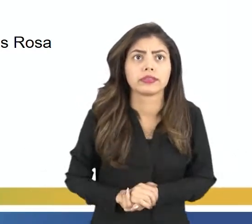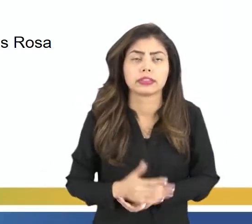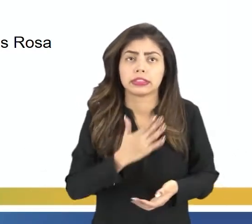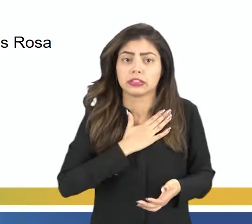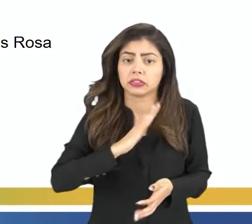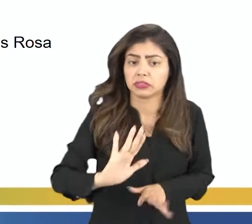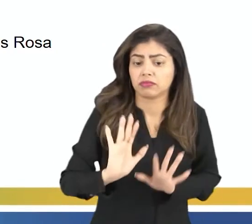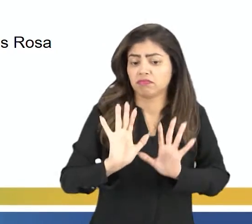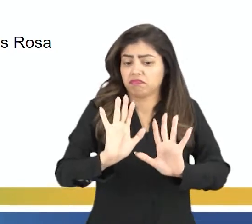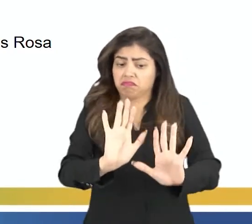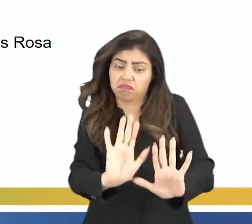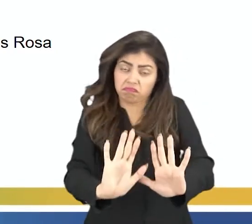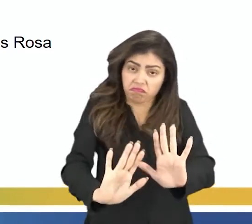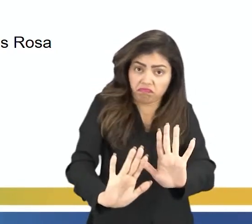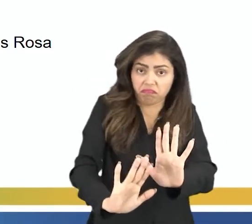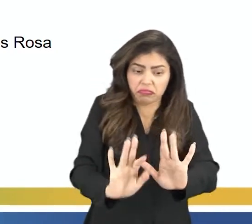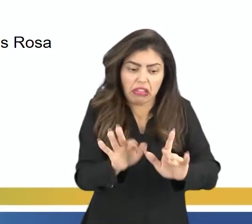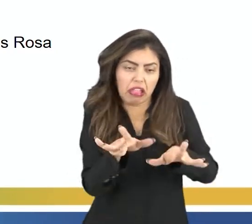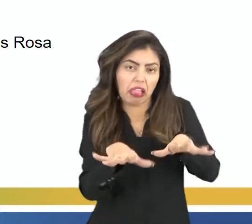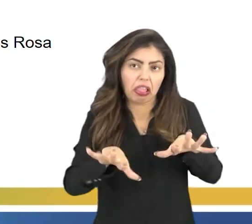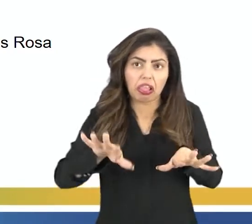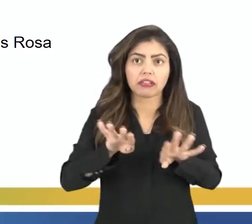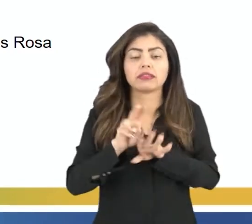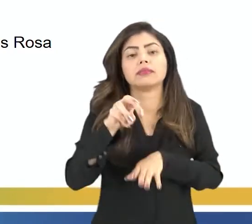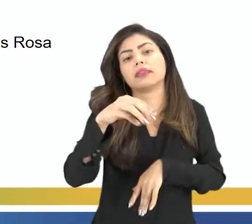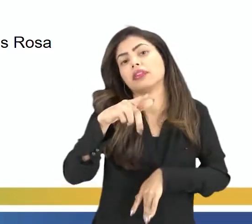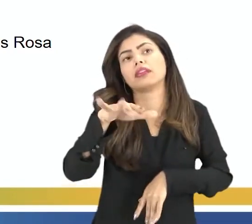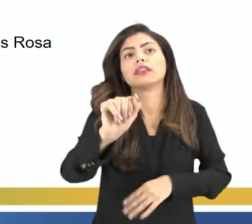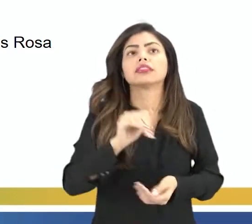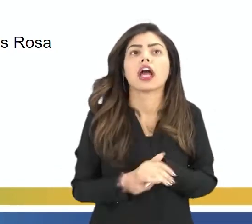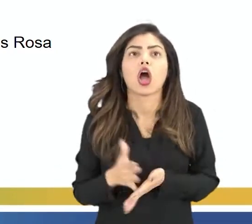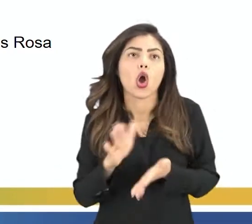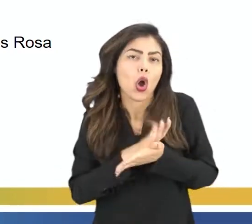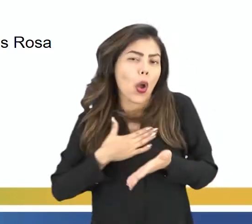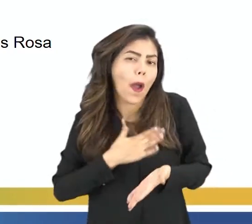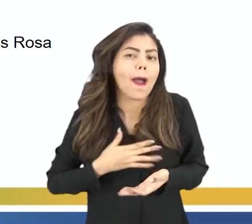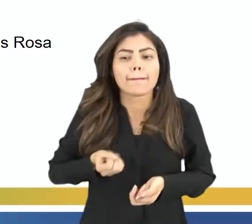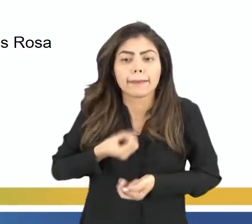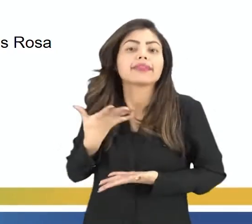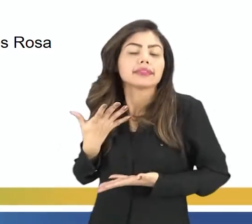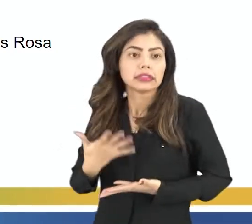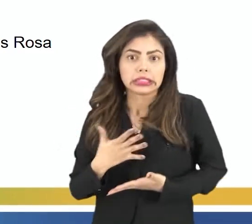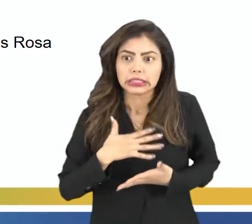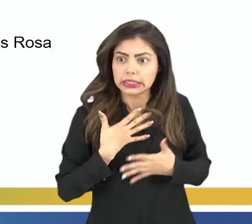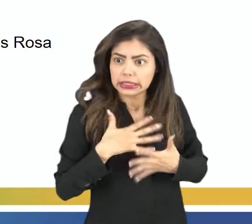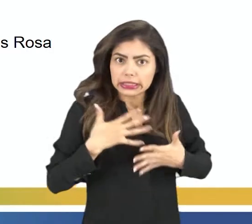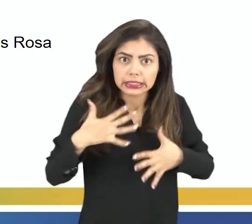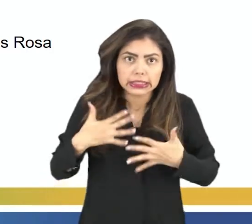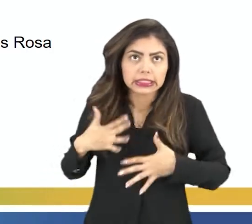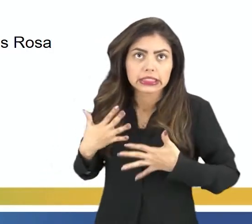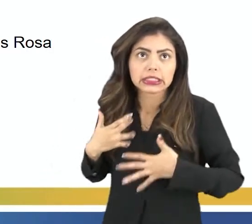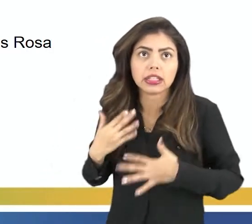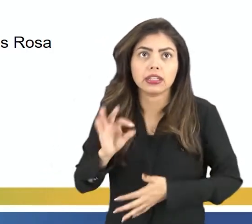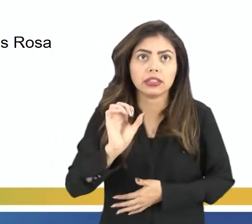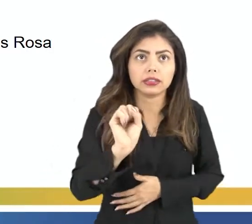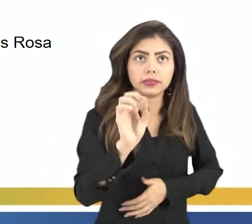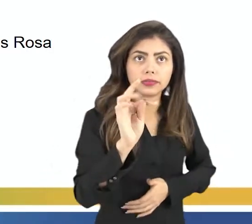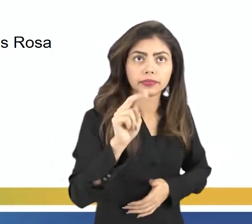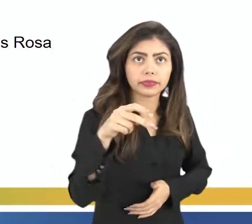não gosta muito dessa coisa melosa e tal, gosta mais de algo suspense? Stephen King e Edgar Allan